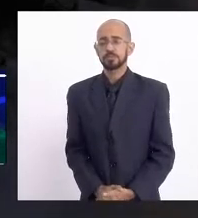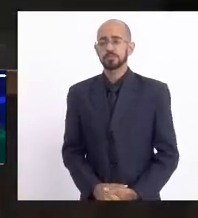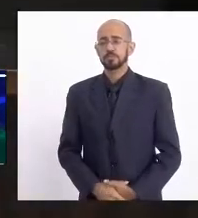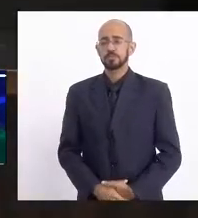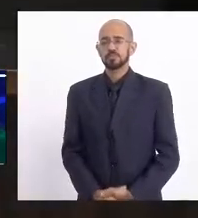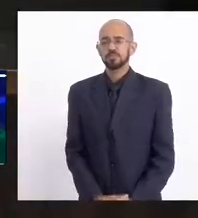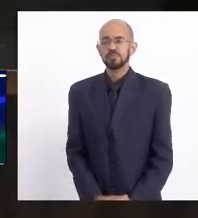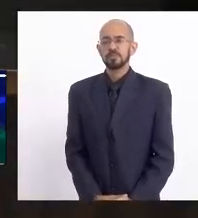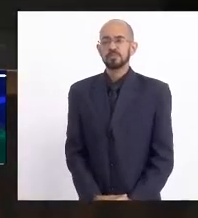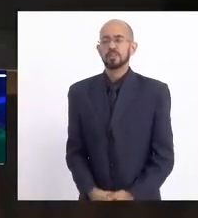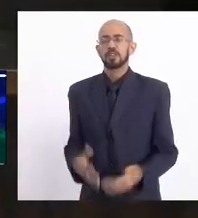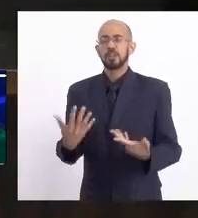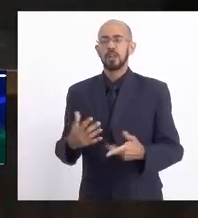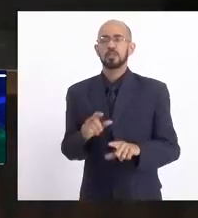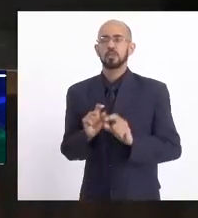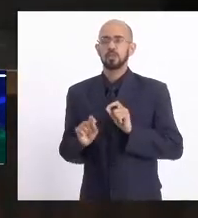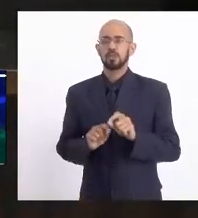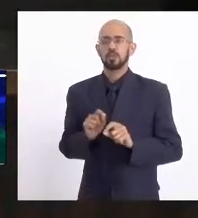Quero aqui